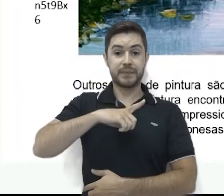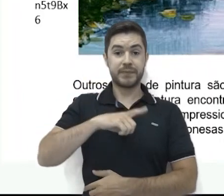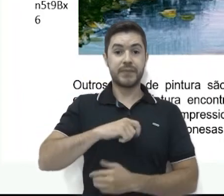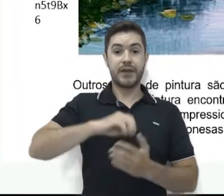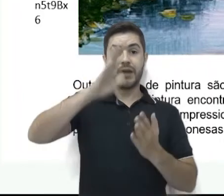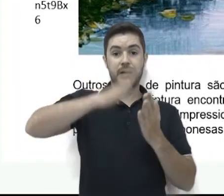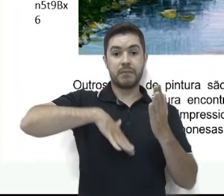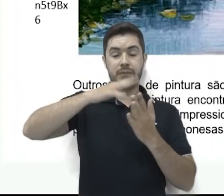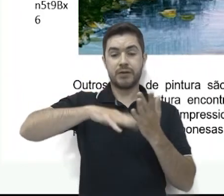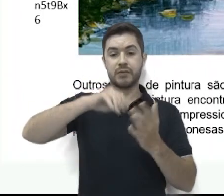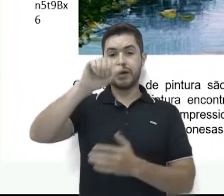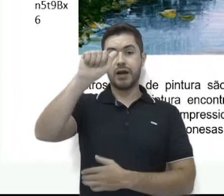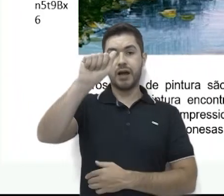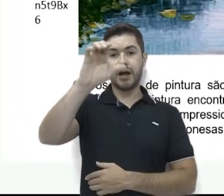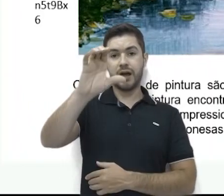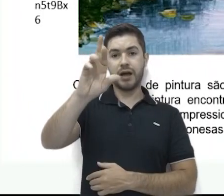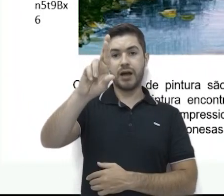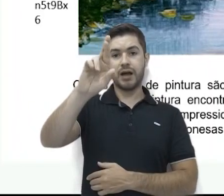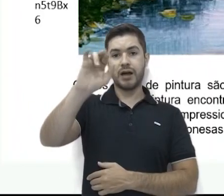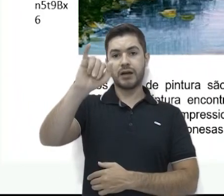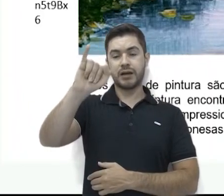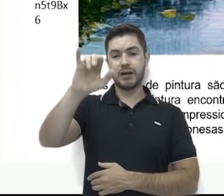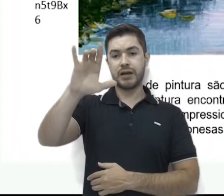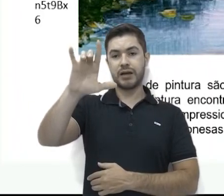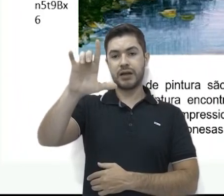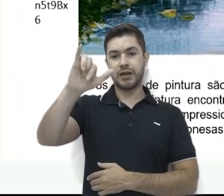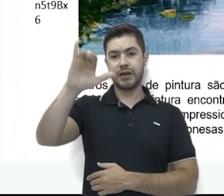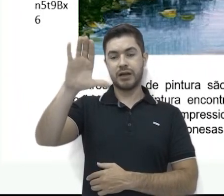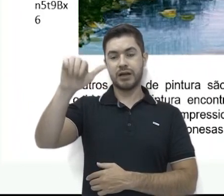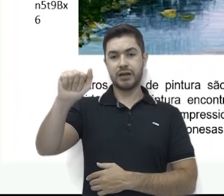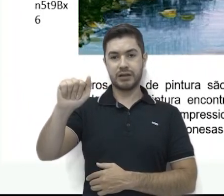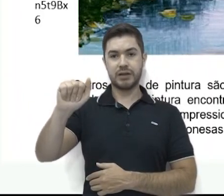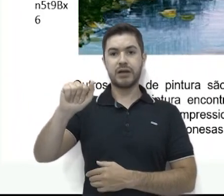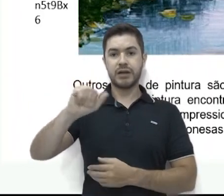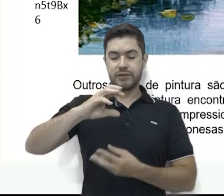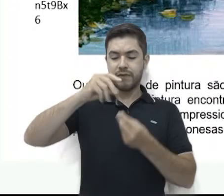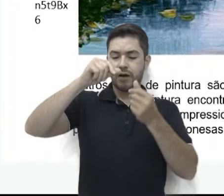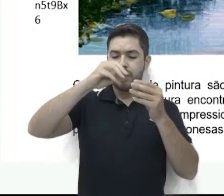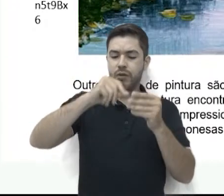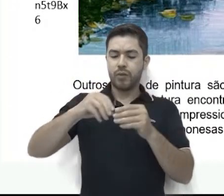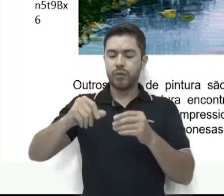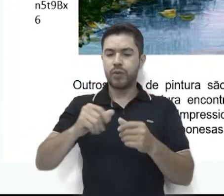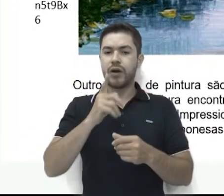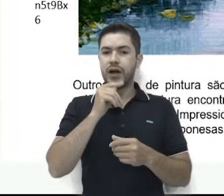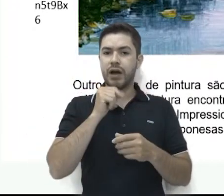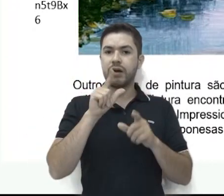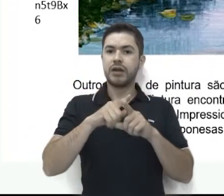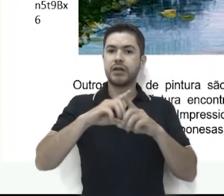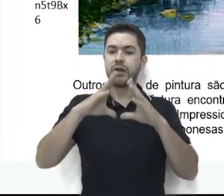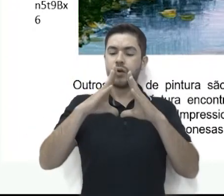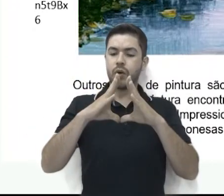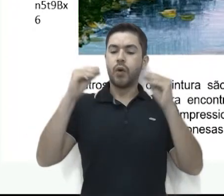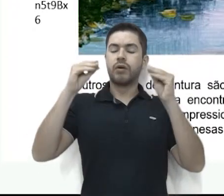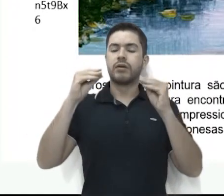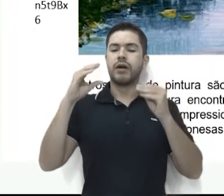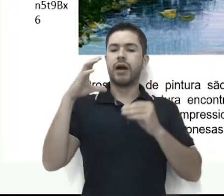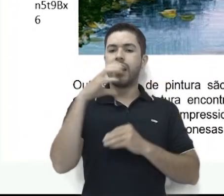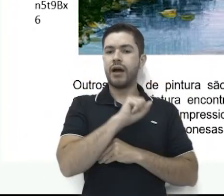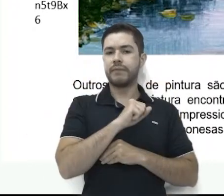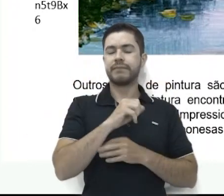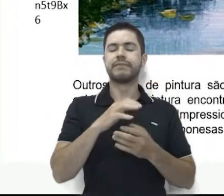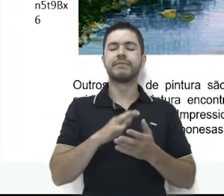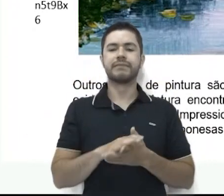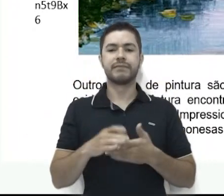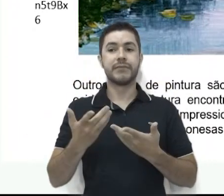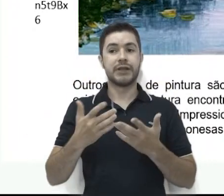Pintura acrílica é solúvel na água e tem secagem rápida, por isso é bastante usada. São comuns na pintura